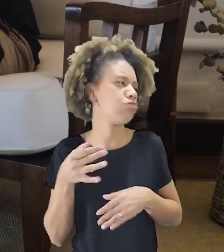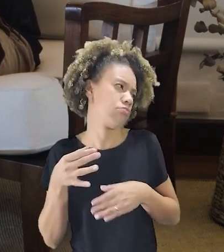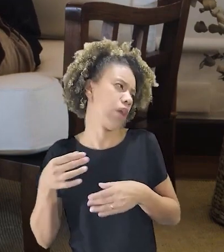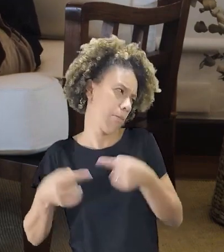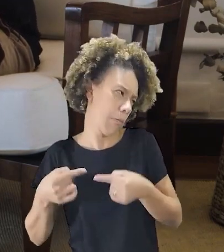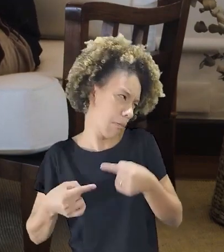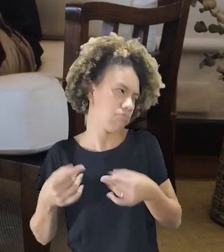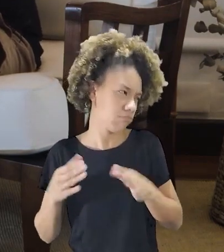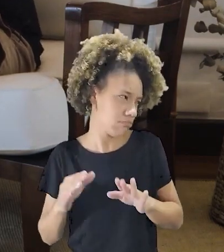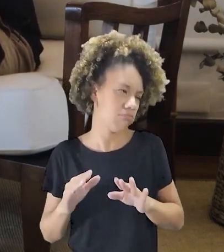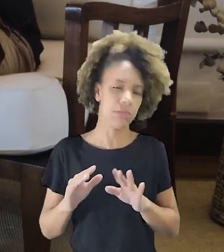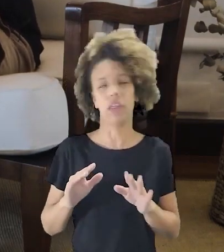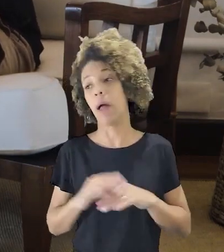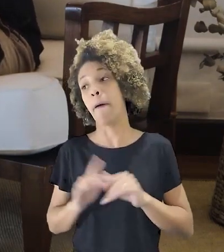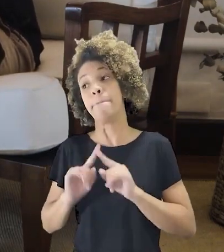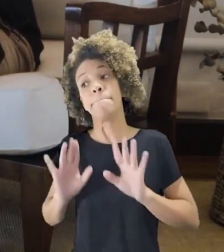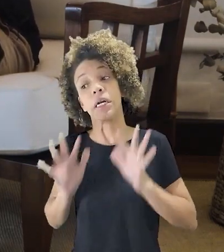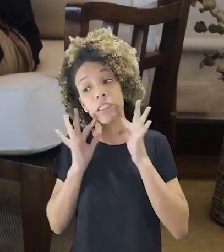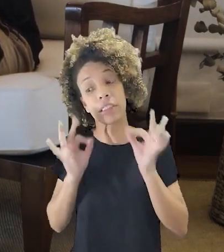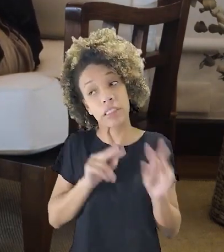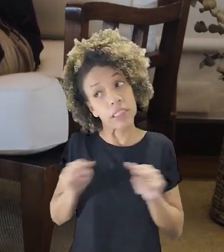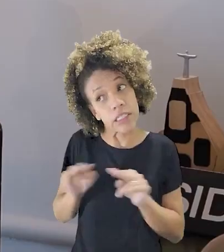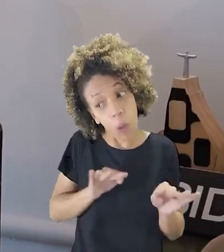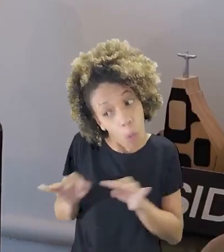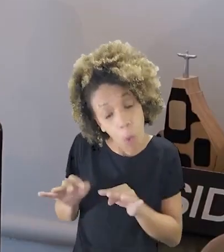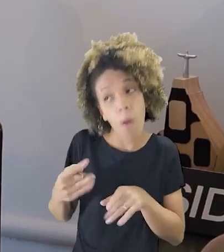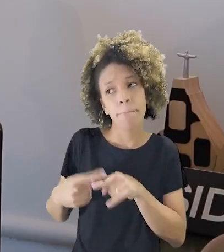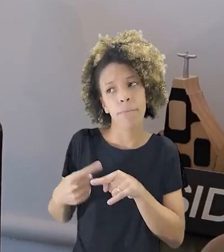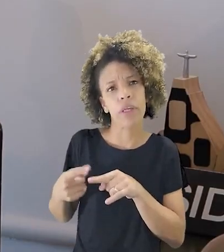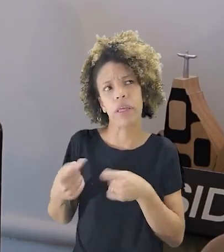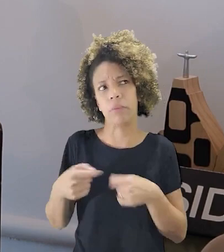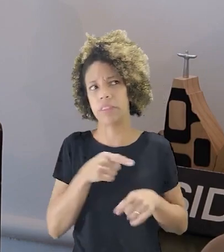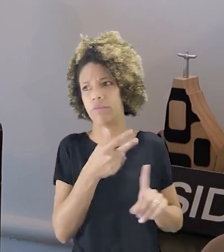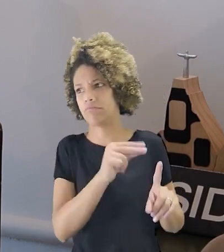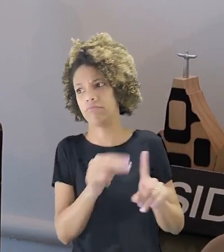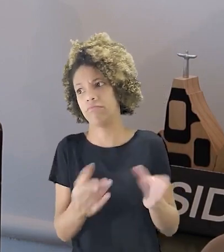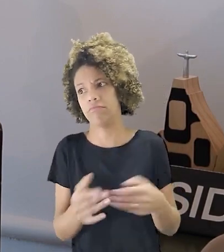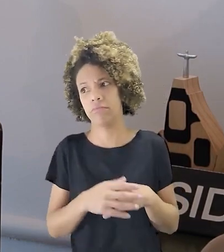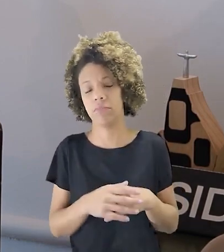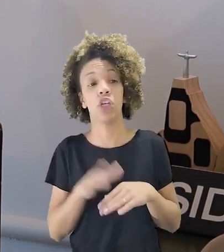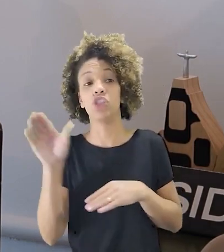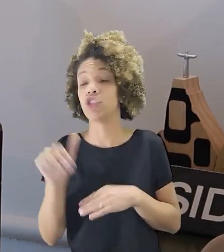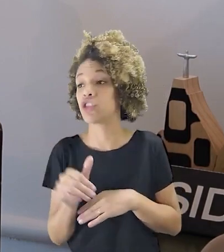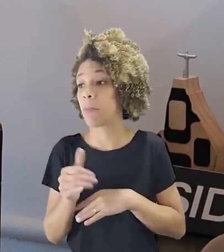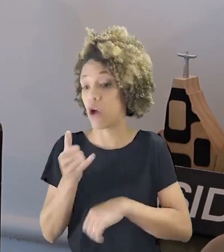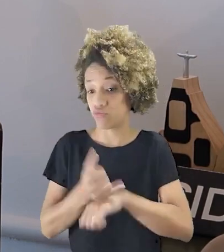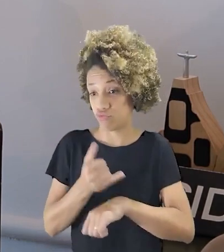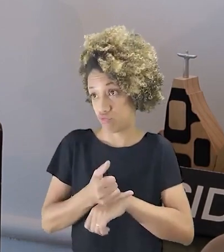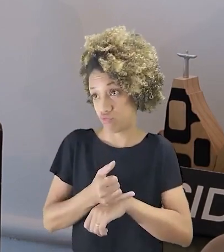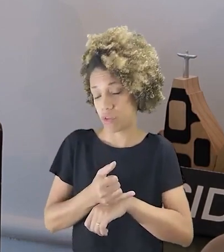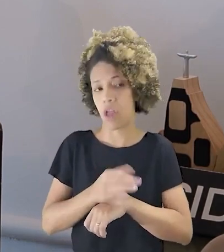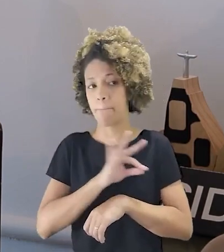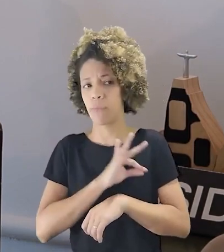com lideranças locais. Mas, uma política. Ainda assim, chama atenção. Sim. Porque ele deveria sair de lá, assim, chamar o diretor-geral da Polícia Federal e falar